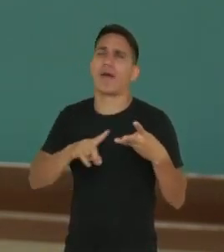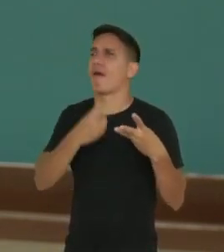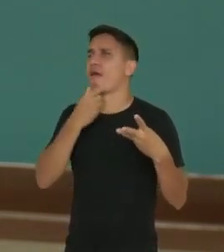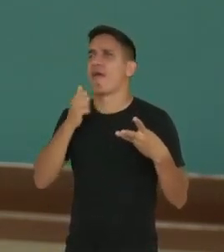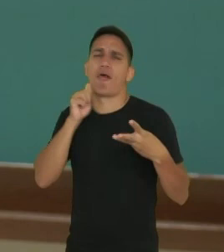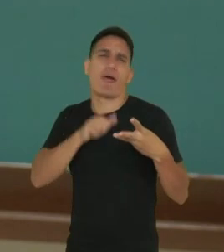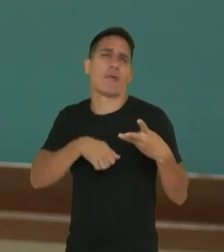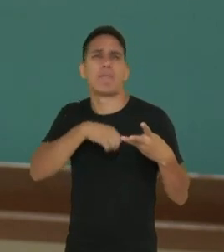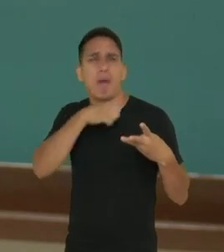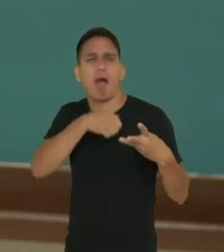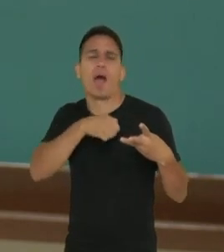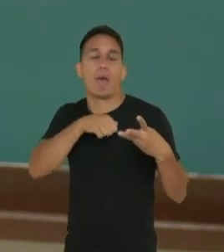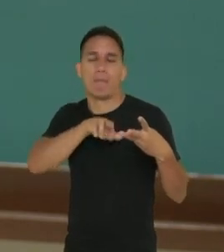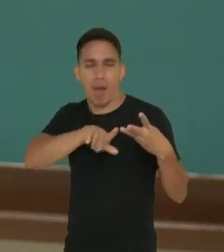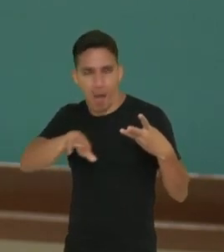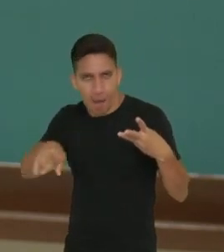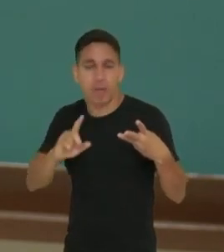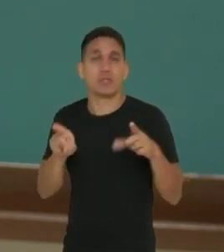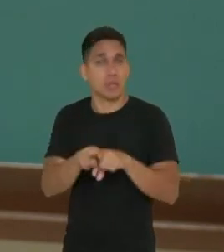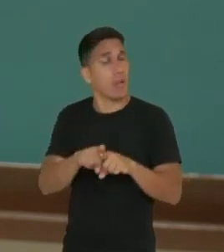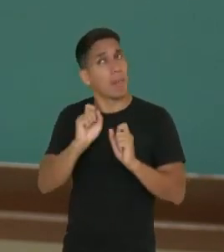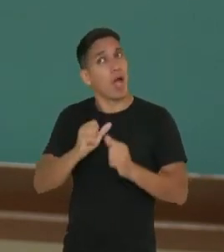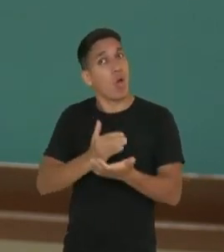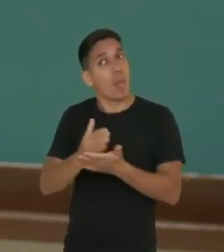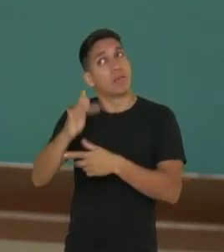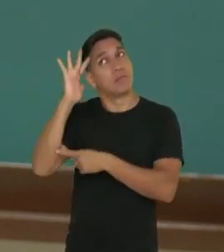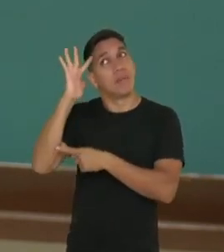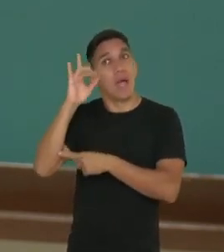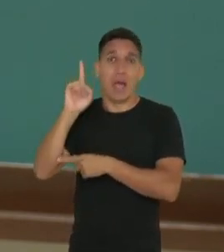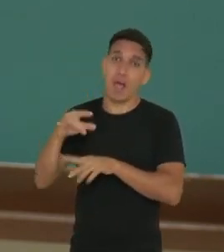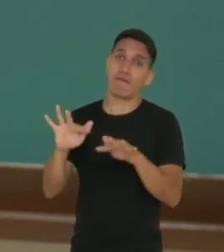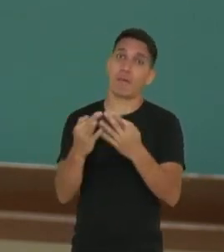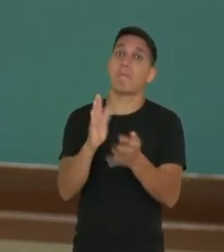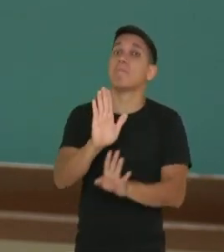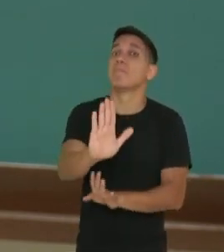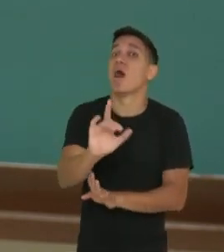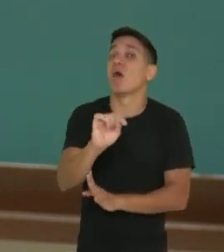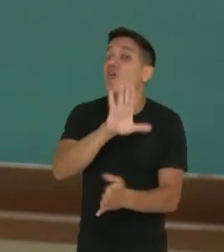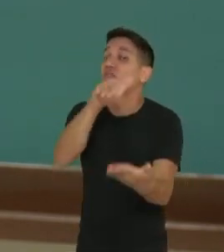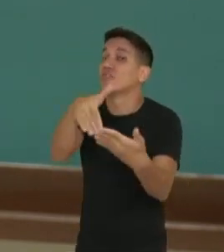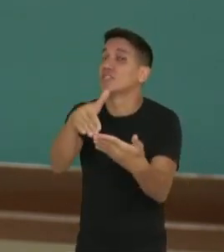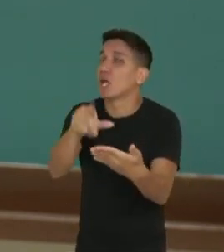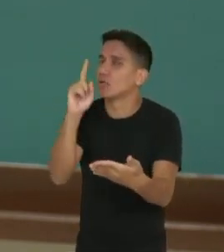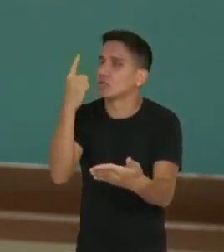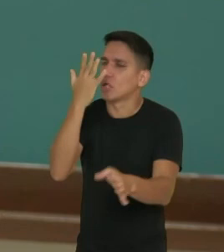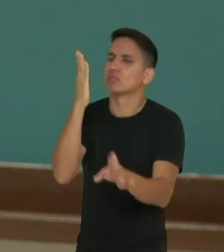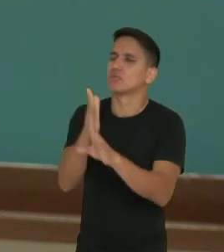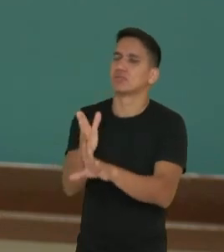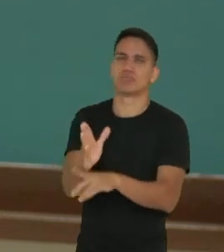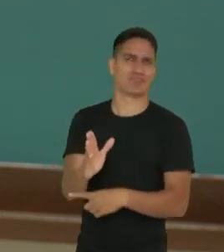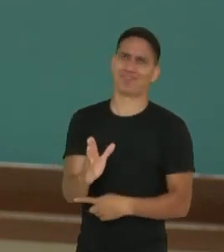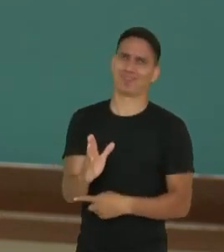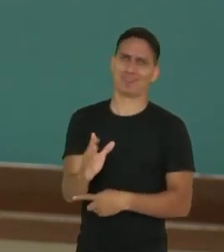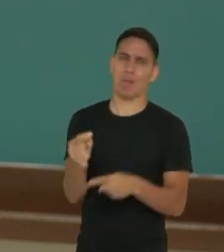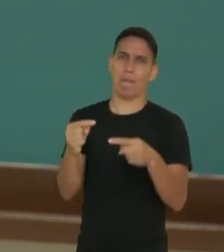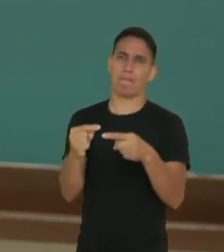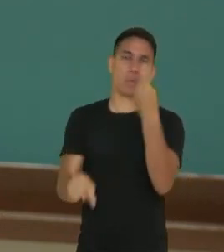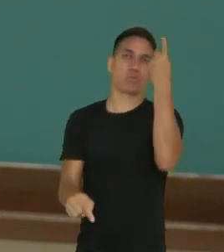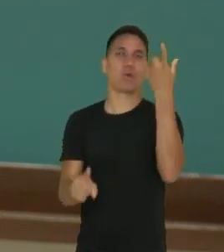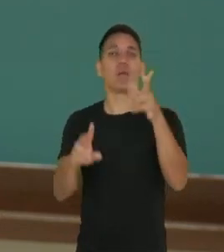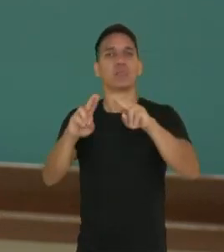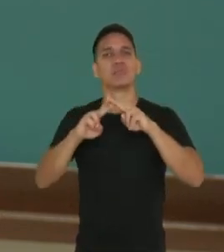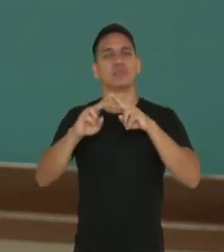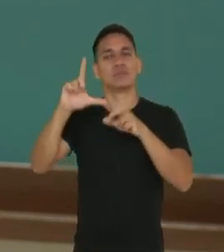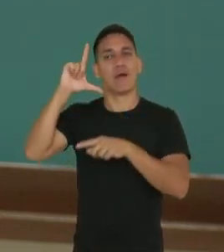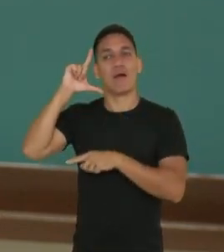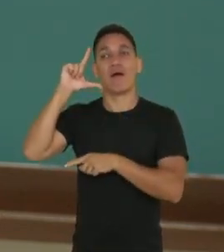pode imaginar que sim, que eles eram familiares. Só que no final a gente descobre que não, né? Então, a expectativa que a gente